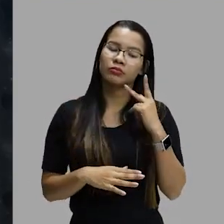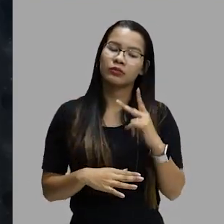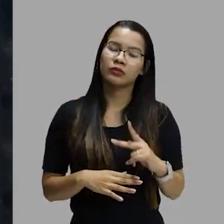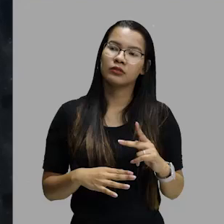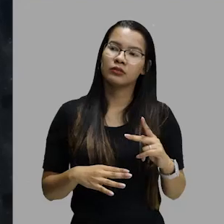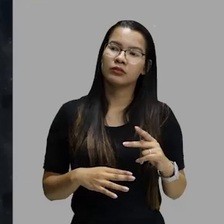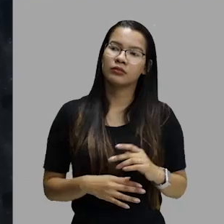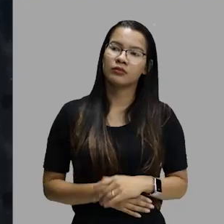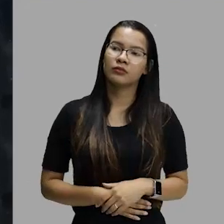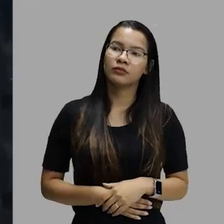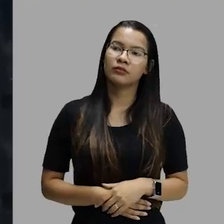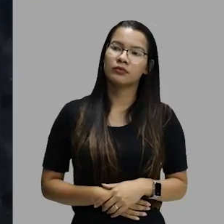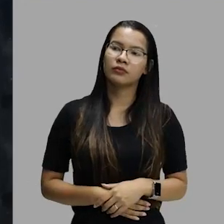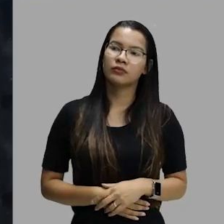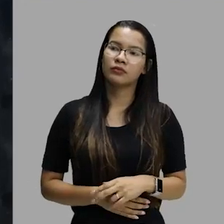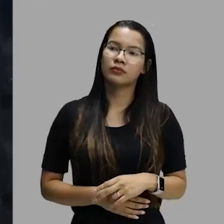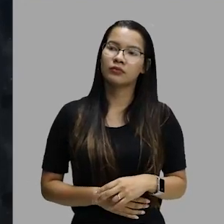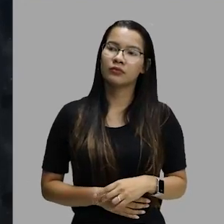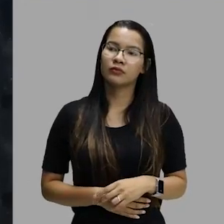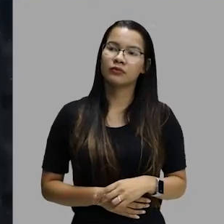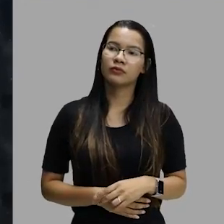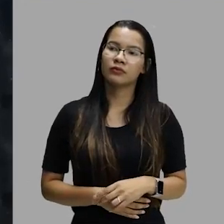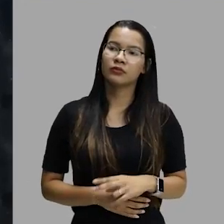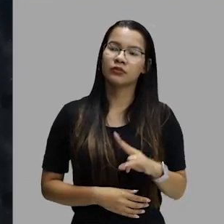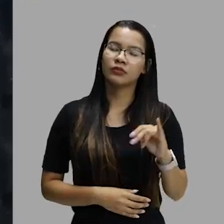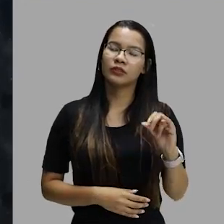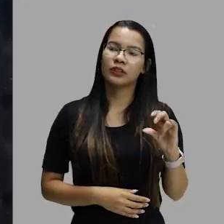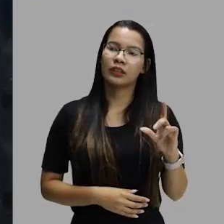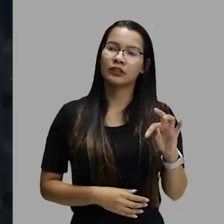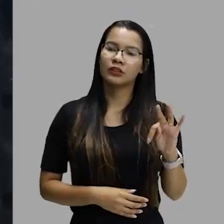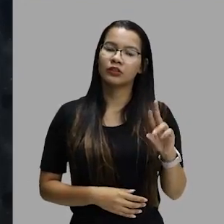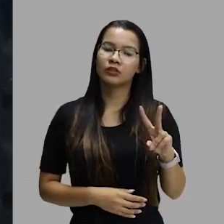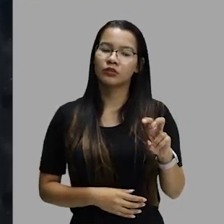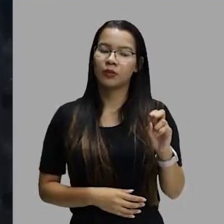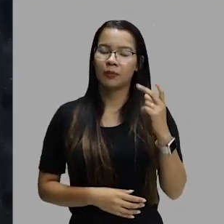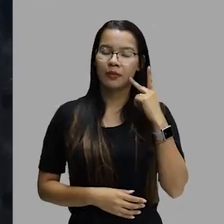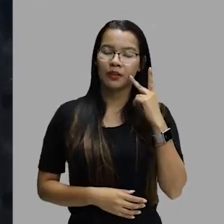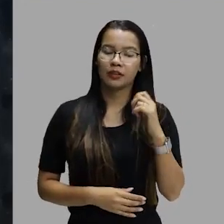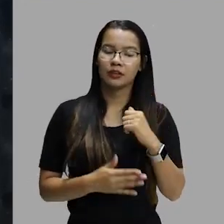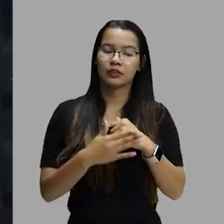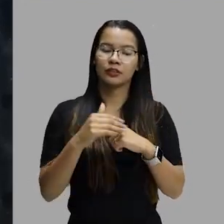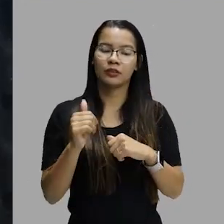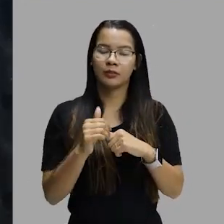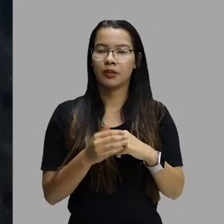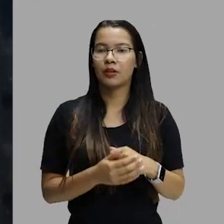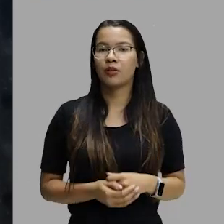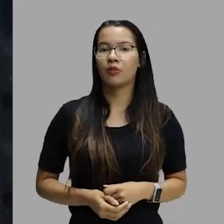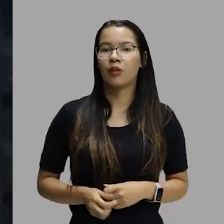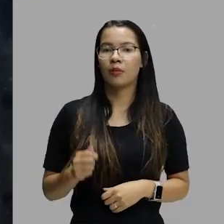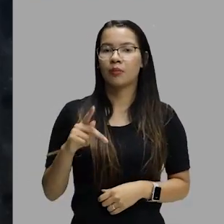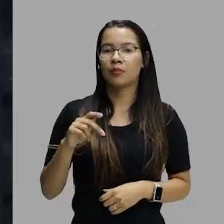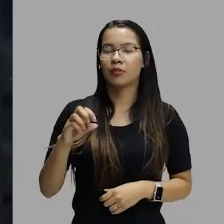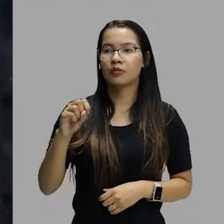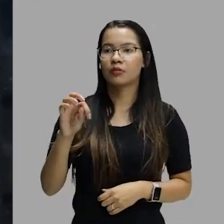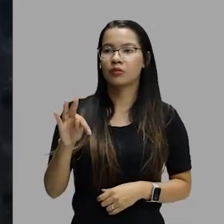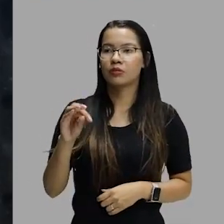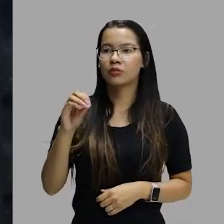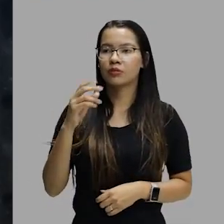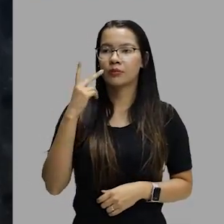evocar... evocar não, o vocativo, né, para evocar, para chamar, para interpelar. O aposto